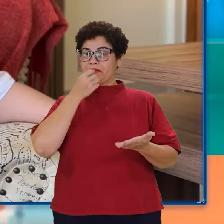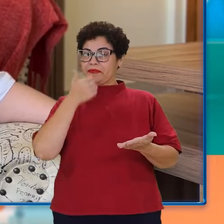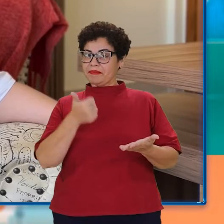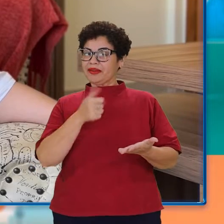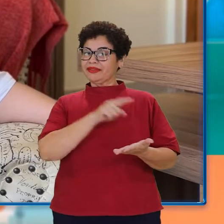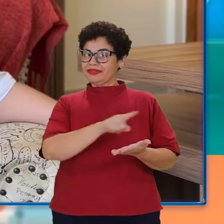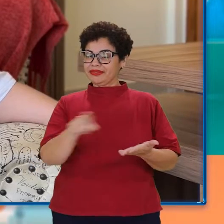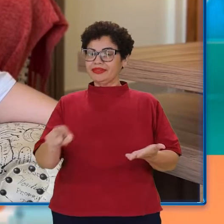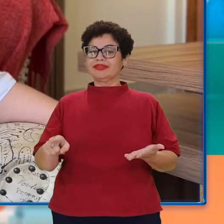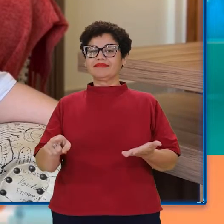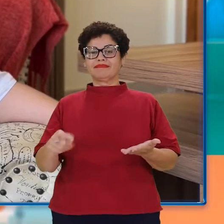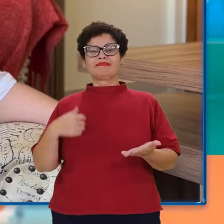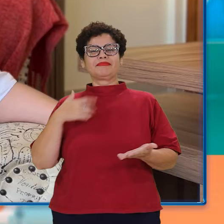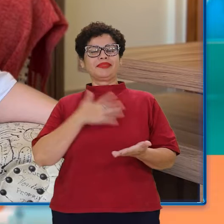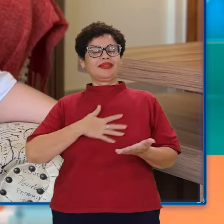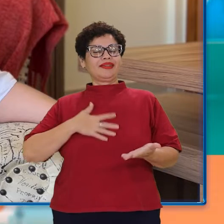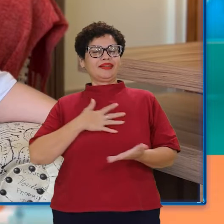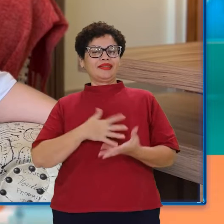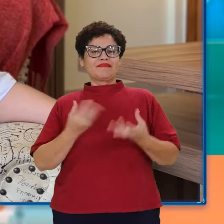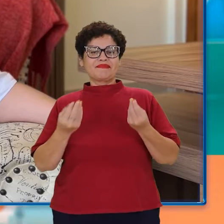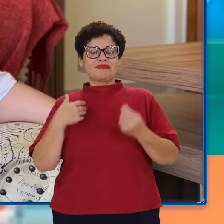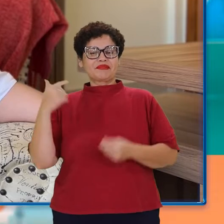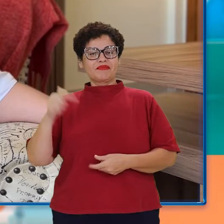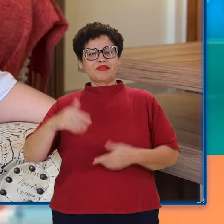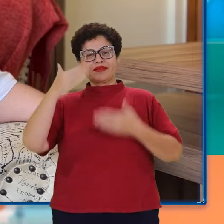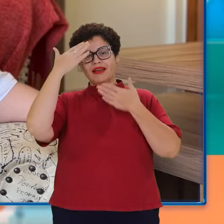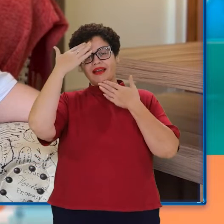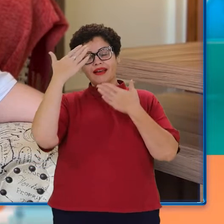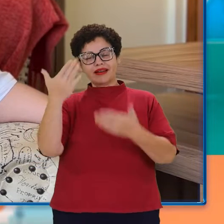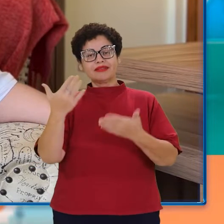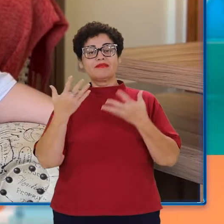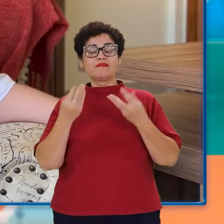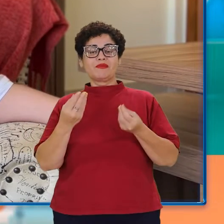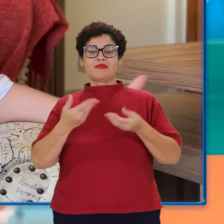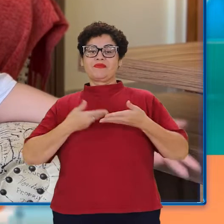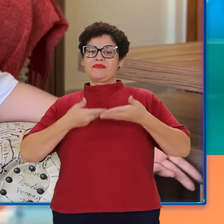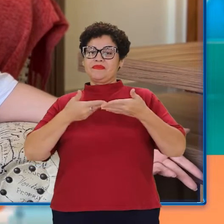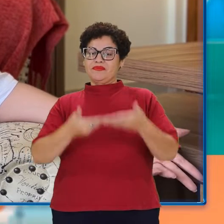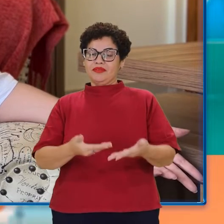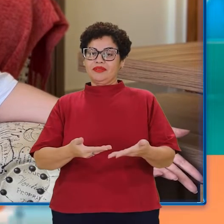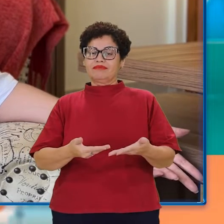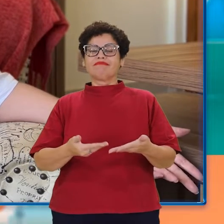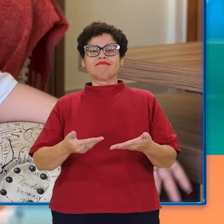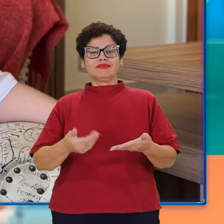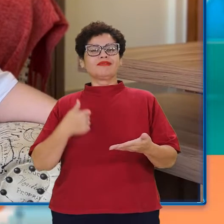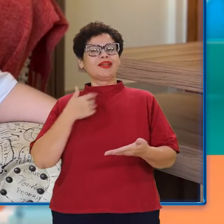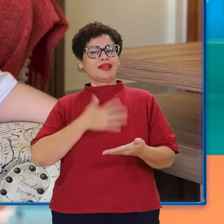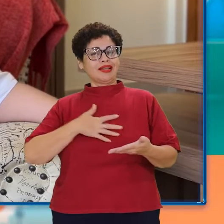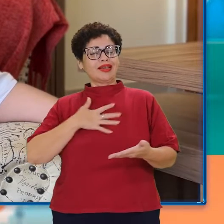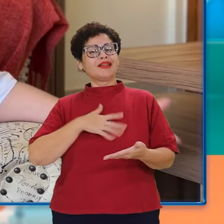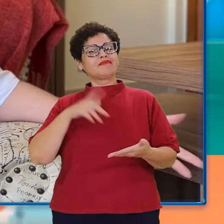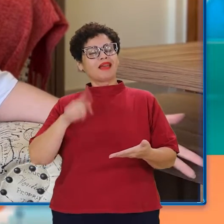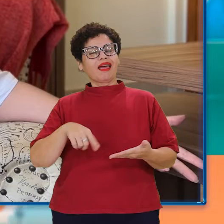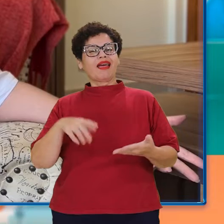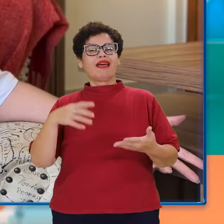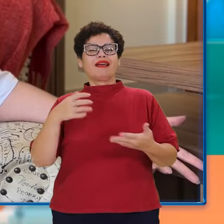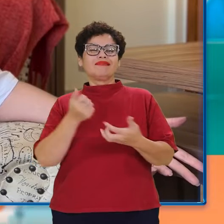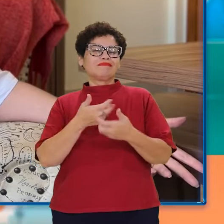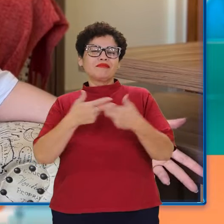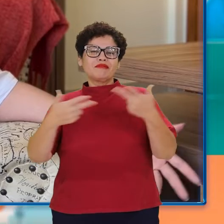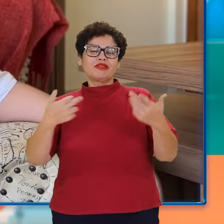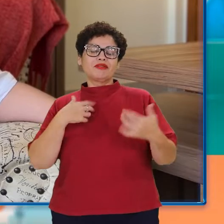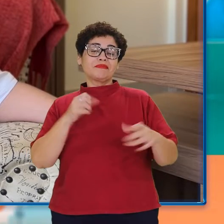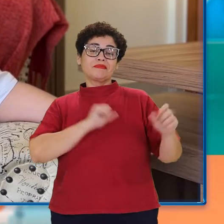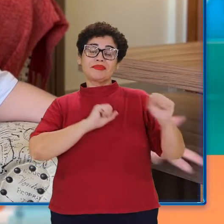Olá, pessoal. Tudo bem com vocês? É uma alegria muito grande estar aqui. Agradeço muito o convite. Na verdade, eu falo que é uma alegria porque é